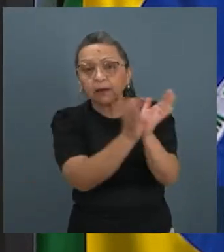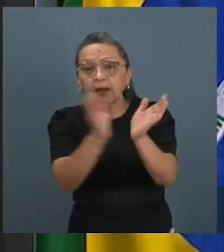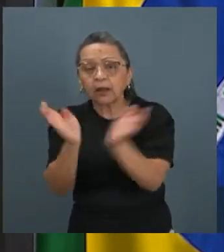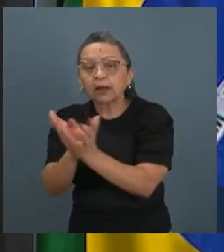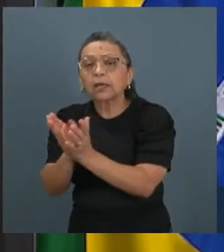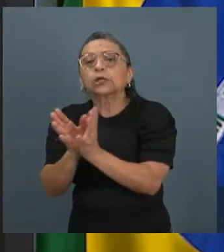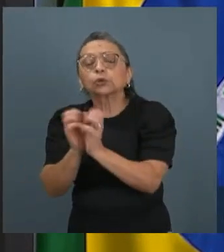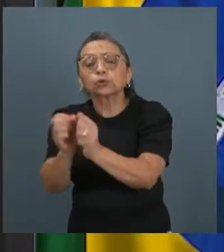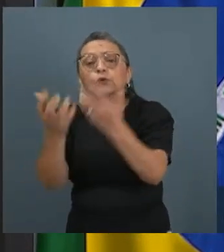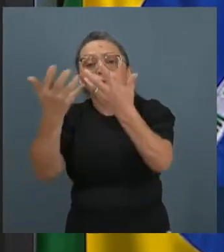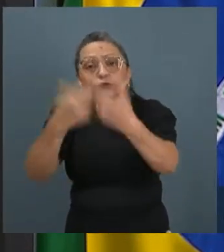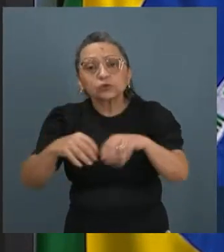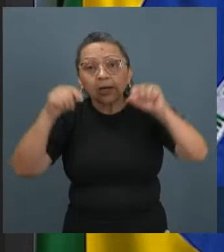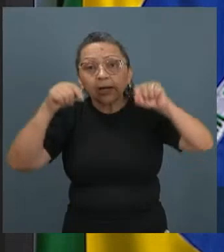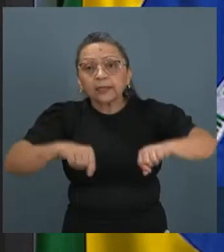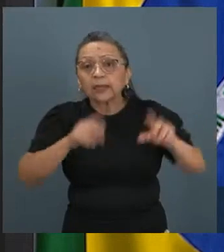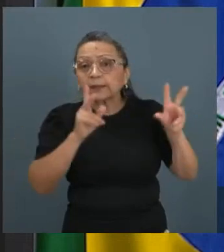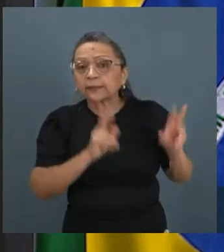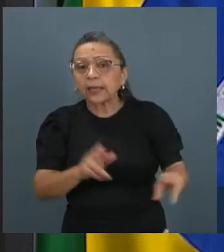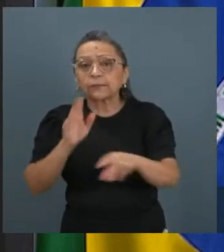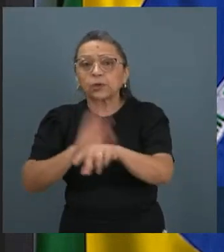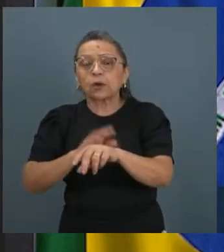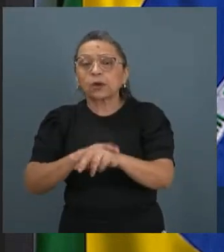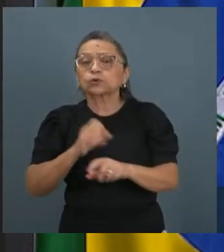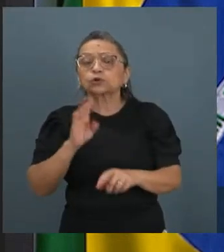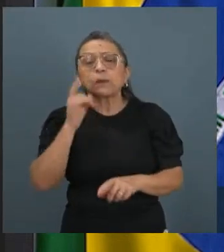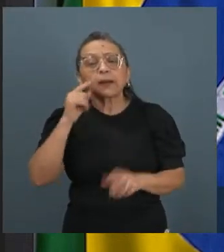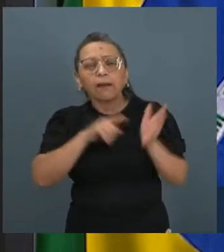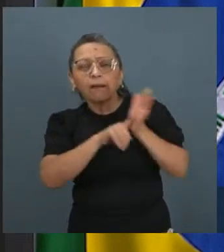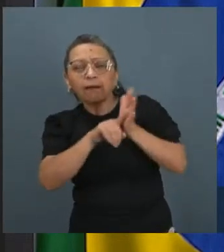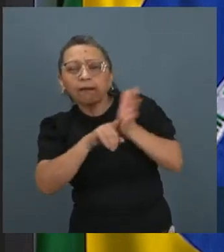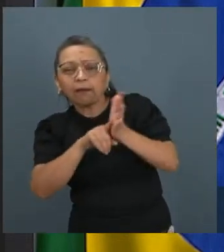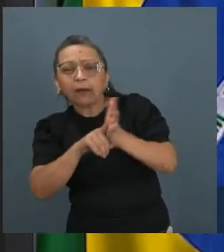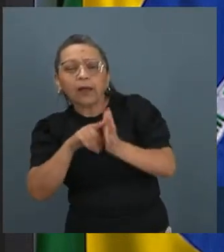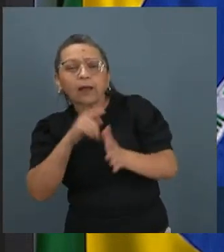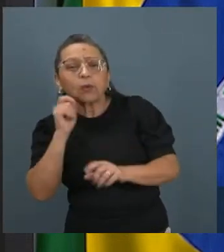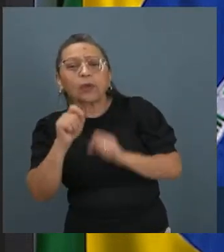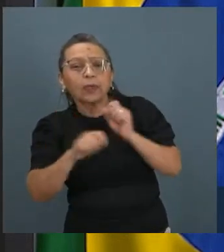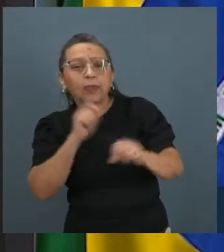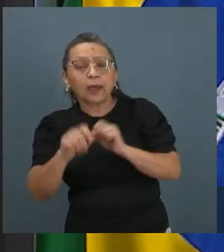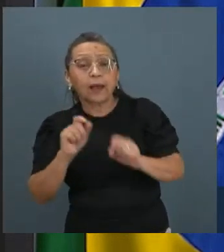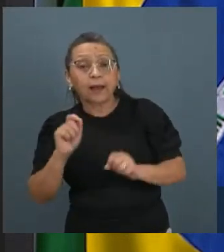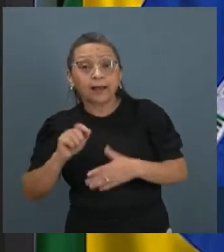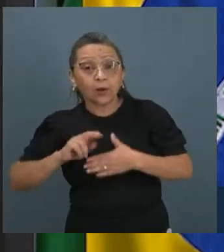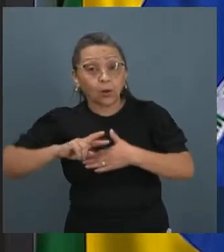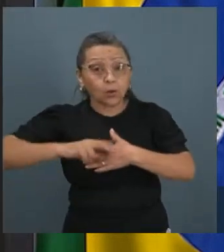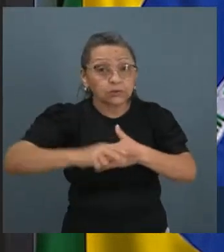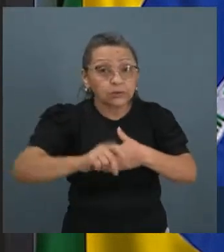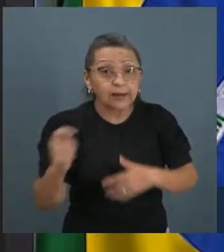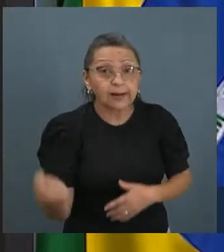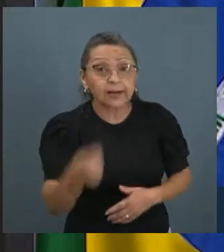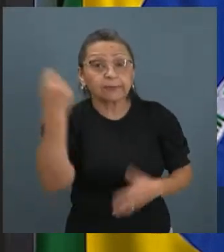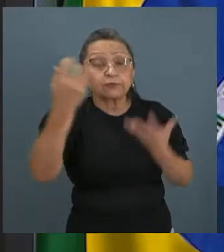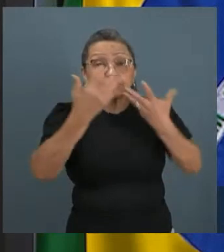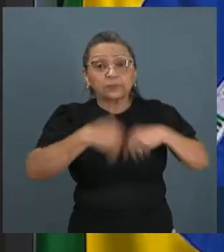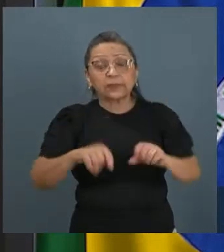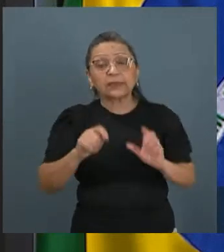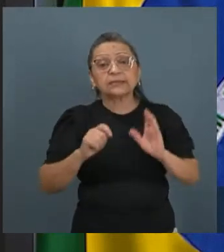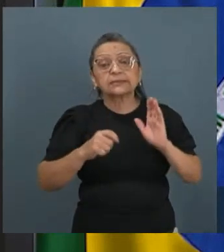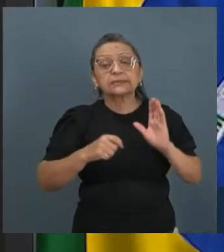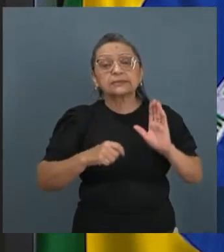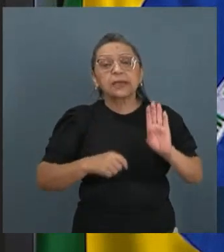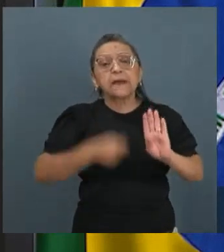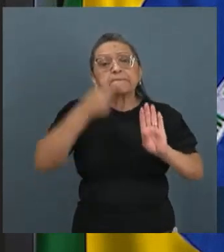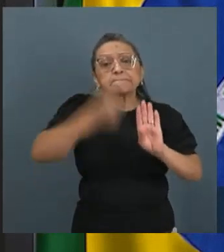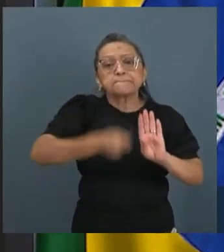em funcionamento nessa casa, apenas para investigar as gravíssimas consequências do funcionamento das bets,